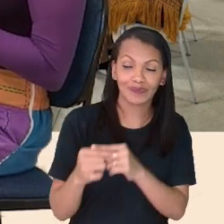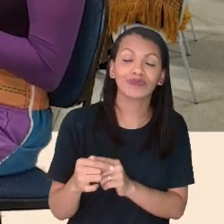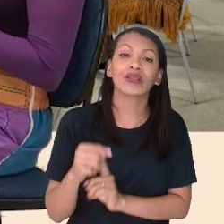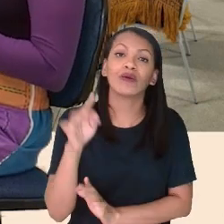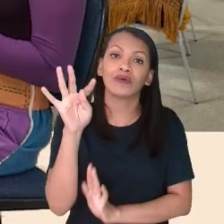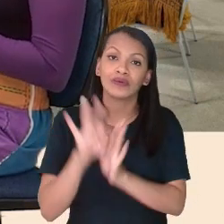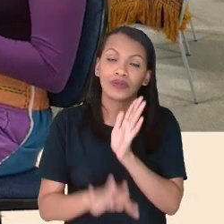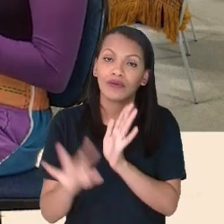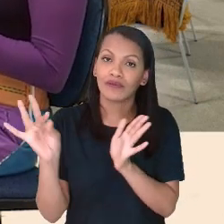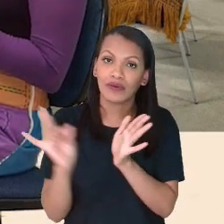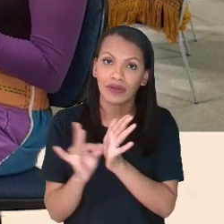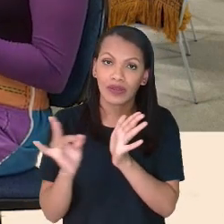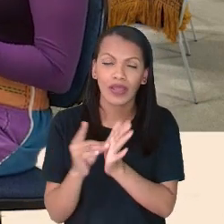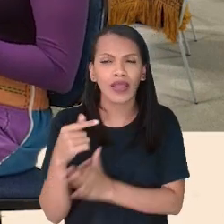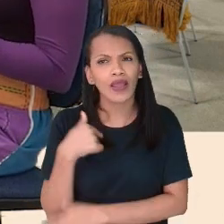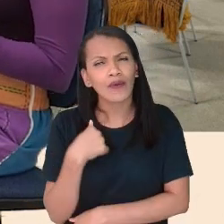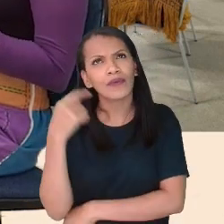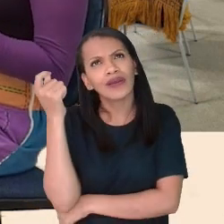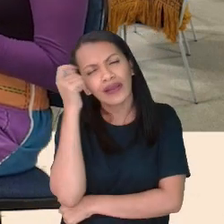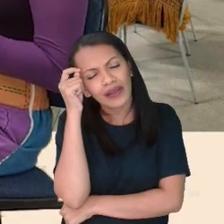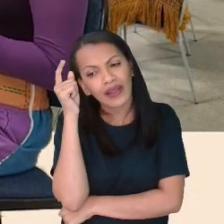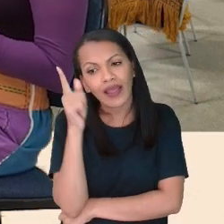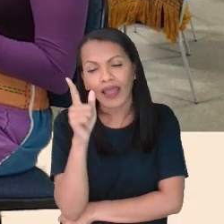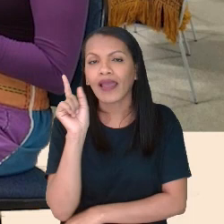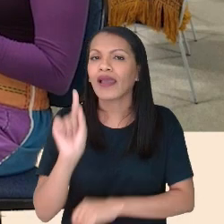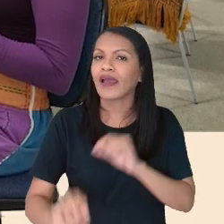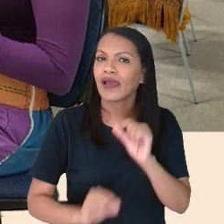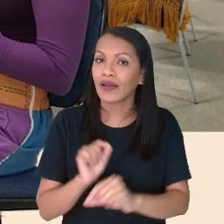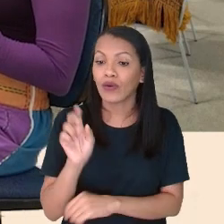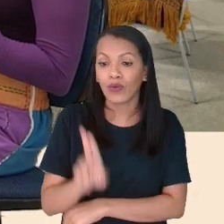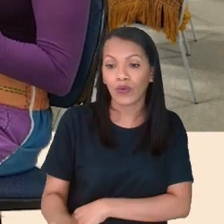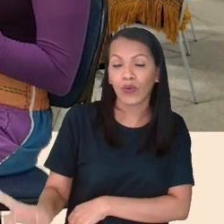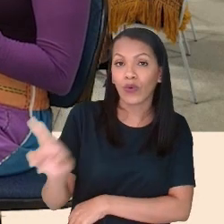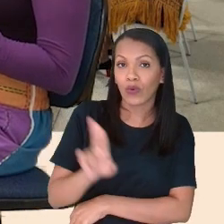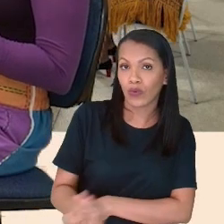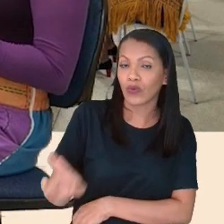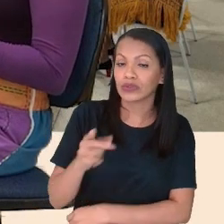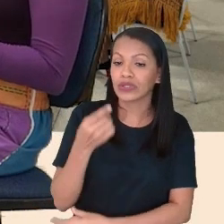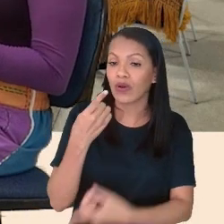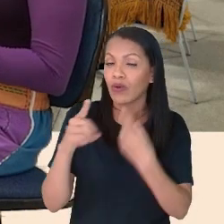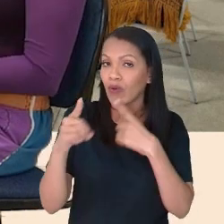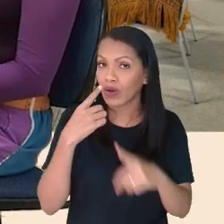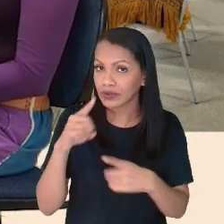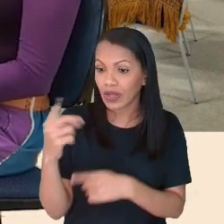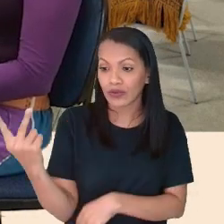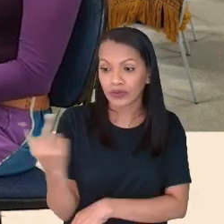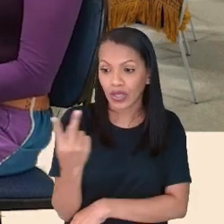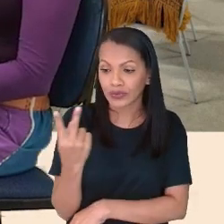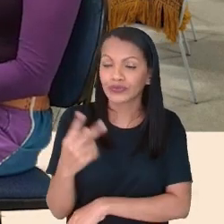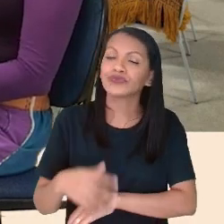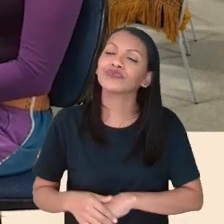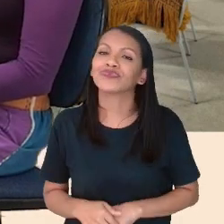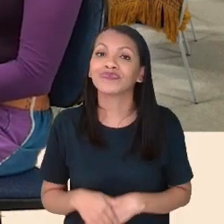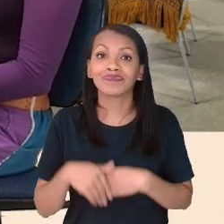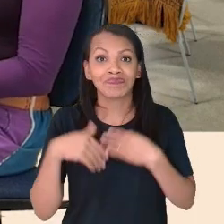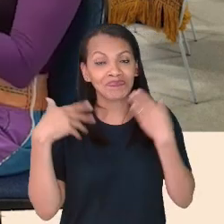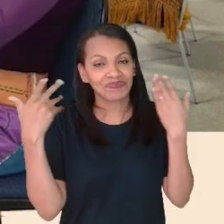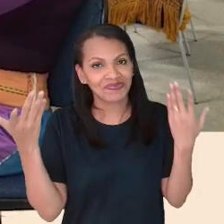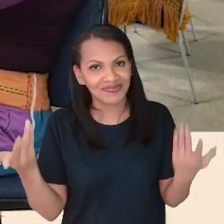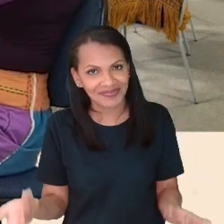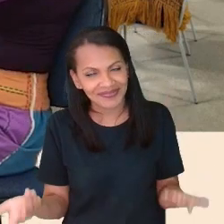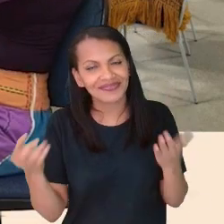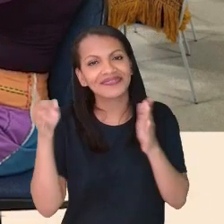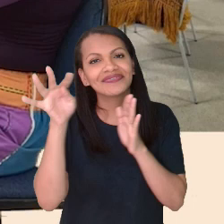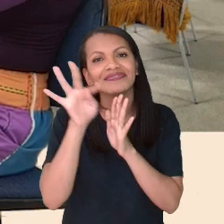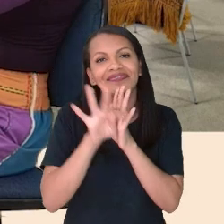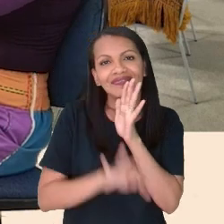verdade, eu peguei, porque a minha ideia era usar os diálogos das duas. Sim. Né? Então, o texto